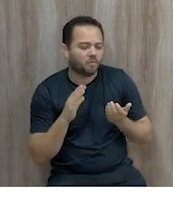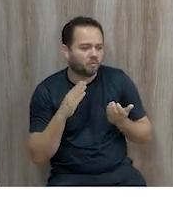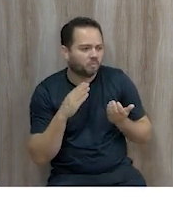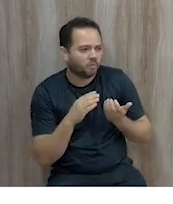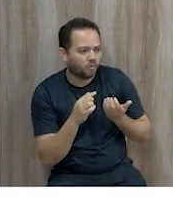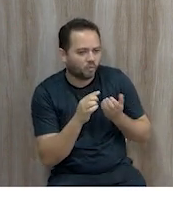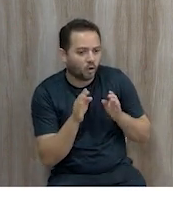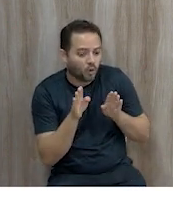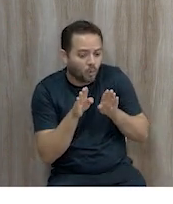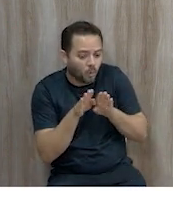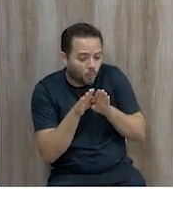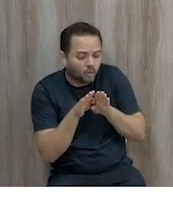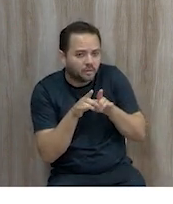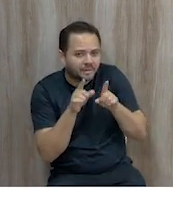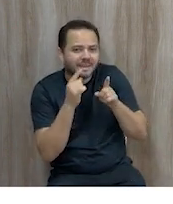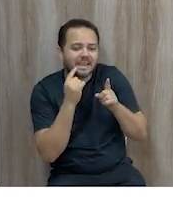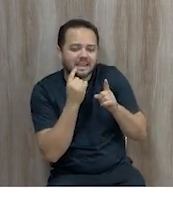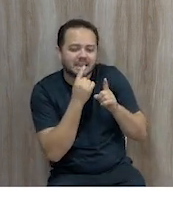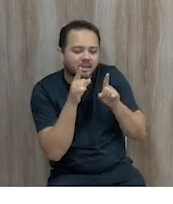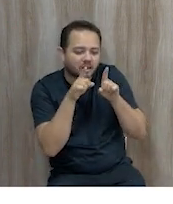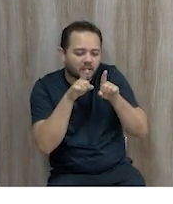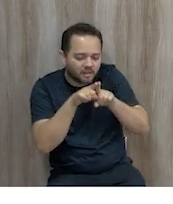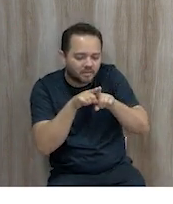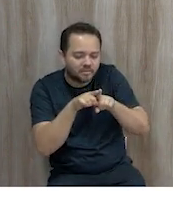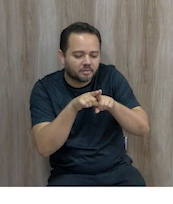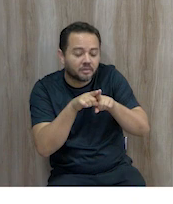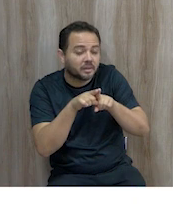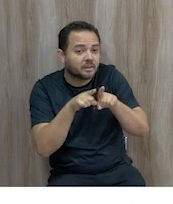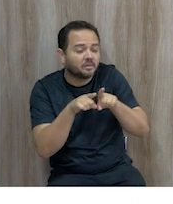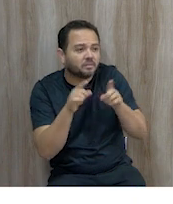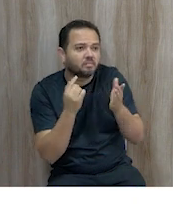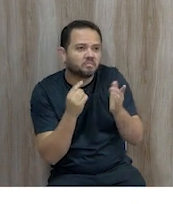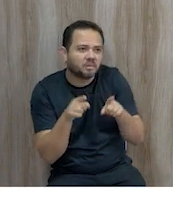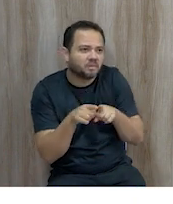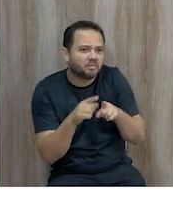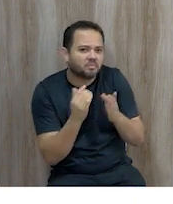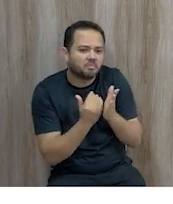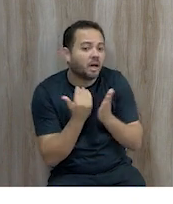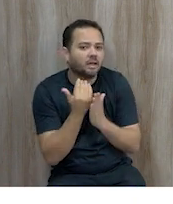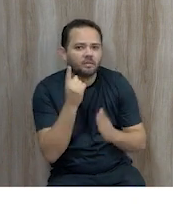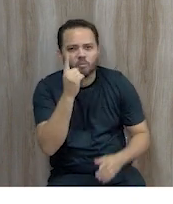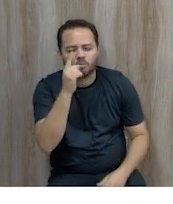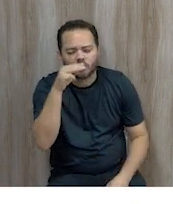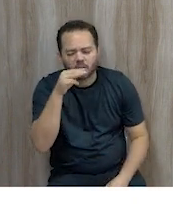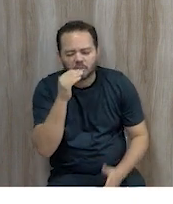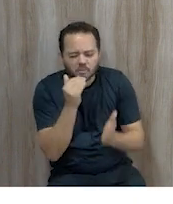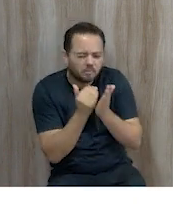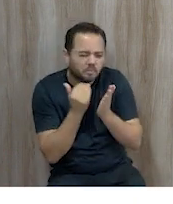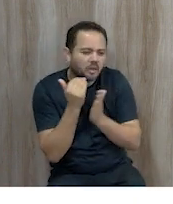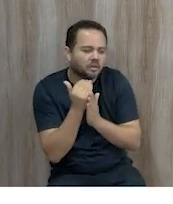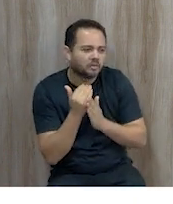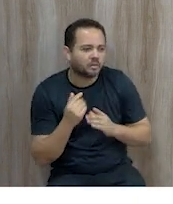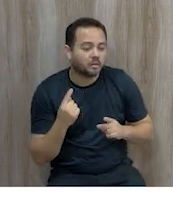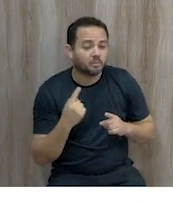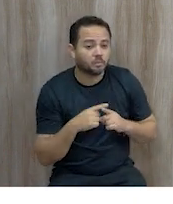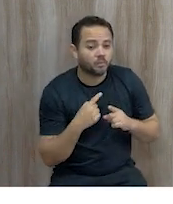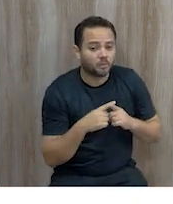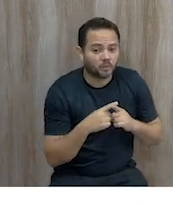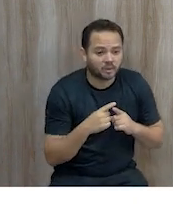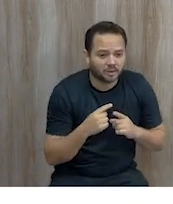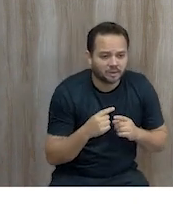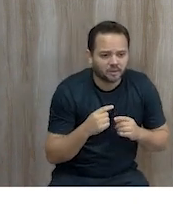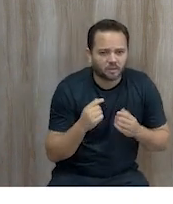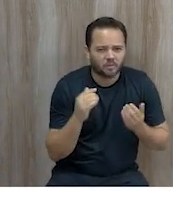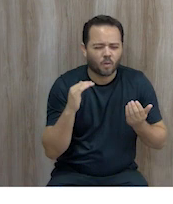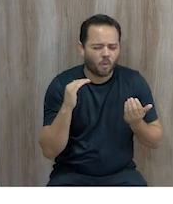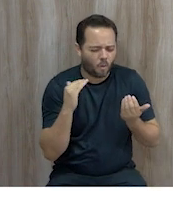junção cemento-esmalte, mas restaure até 1 milímetro a mais. Por quê? Tem muitos casos em que a gente não consegue o recobrimento